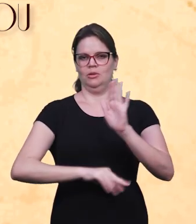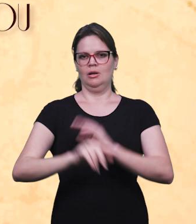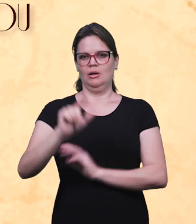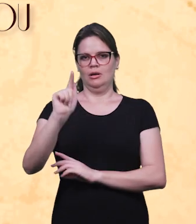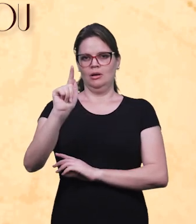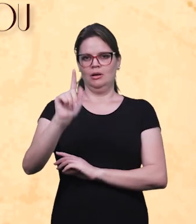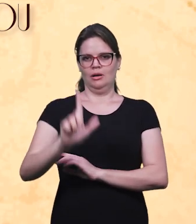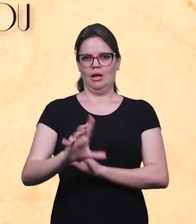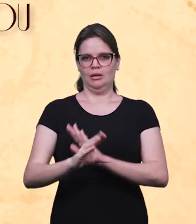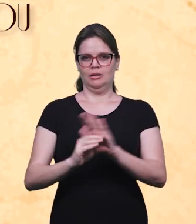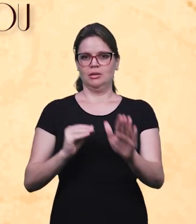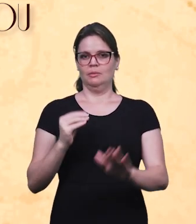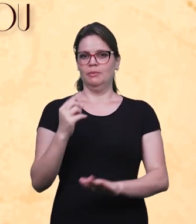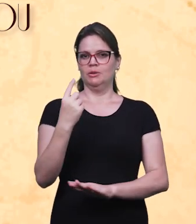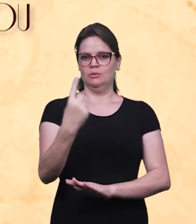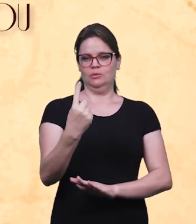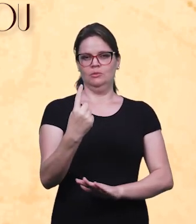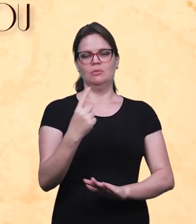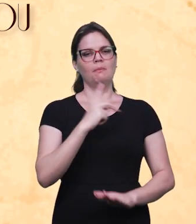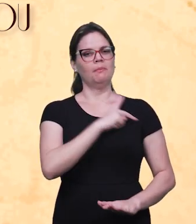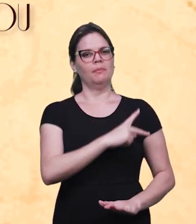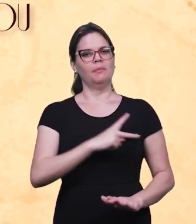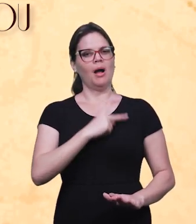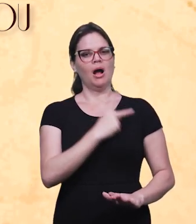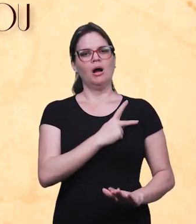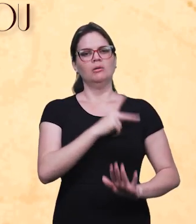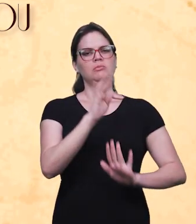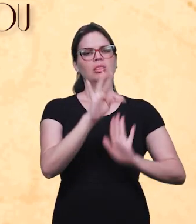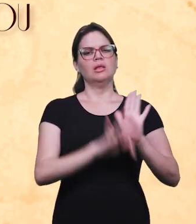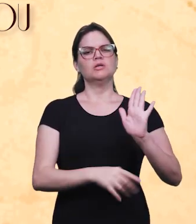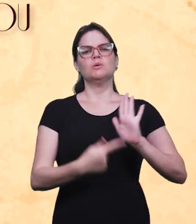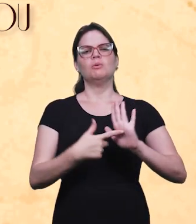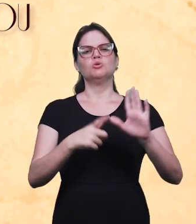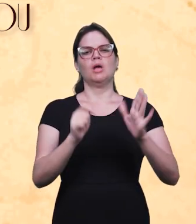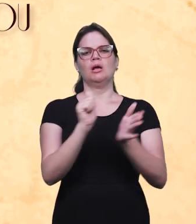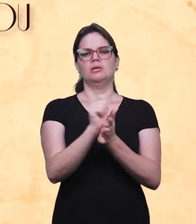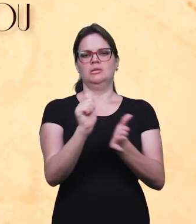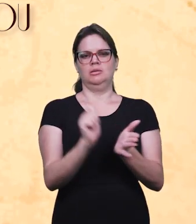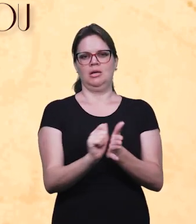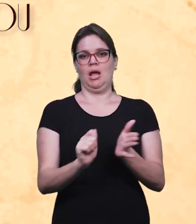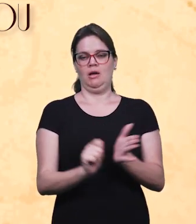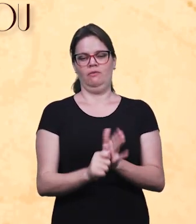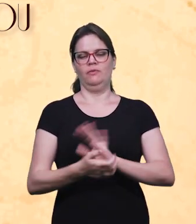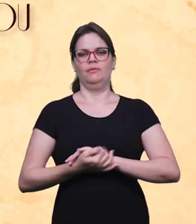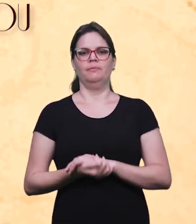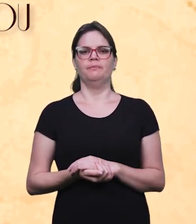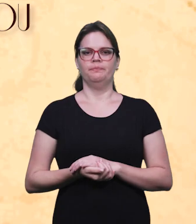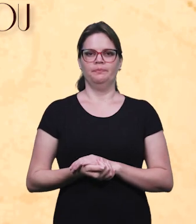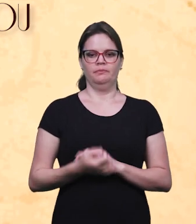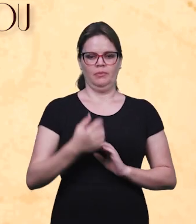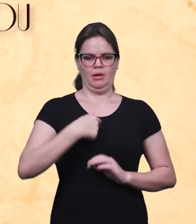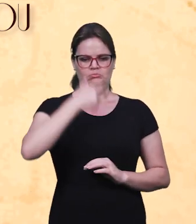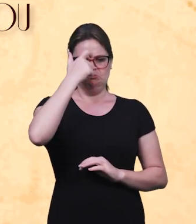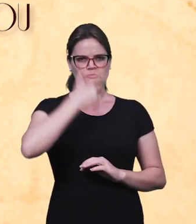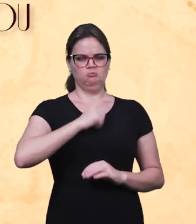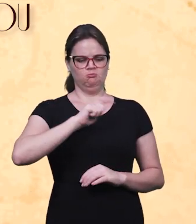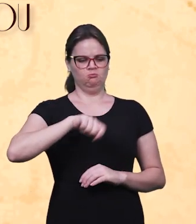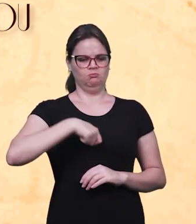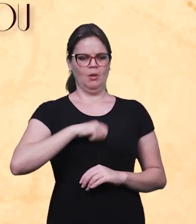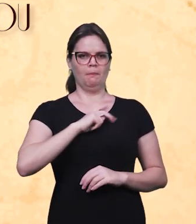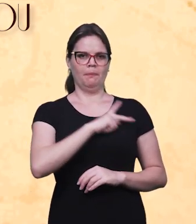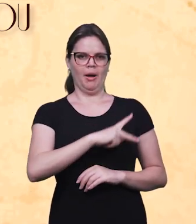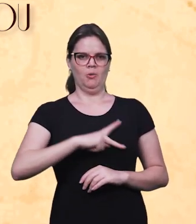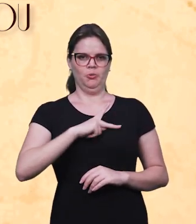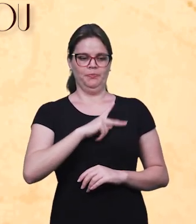Paulo, apóstolo, não da parte dos homens, nem por homem